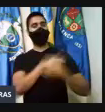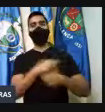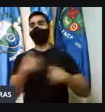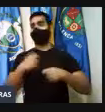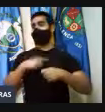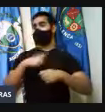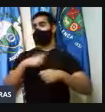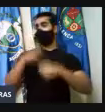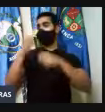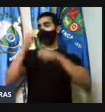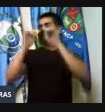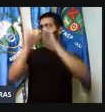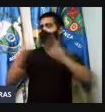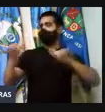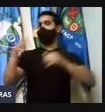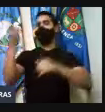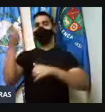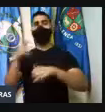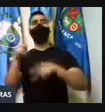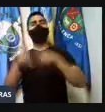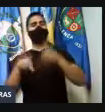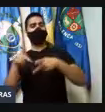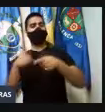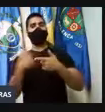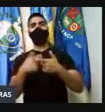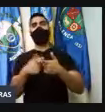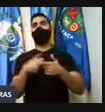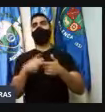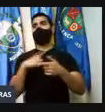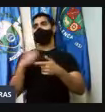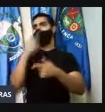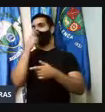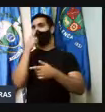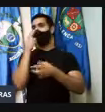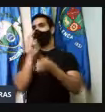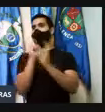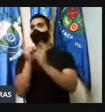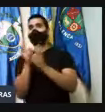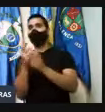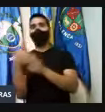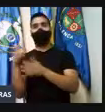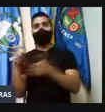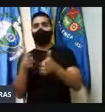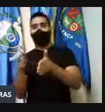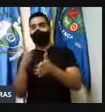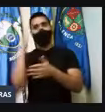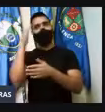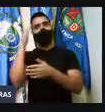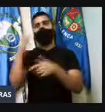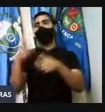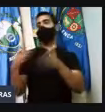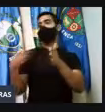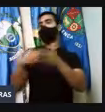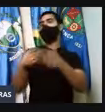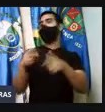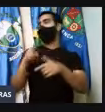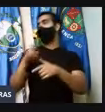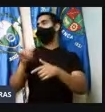prestar esclarecimento à população, porque realmente está um trem desgovernado isso aí. Obrigado, presidente. Então